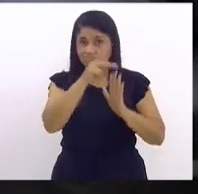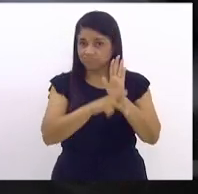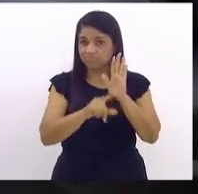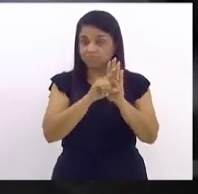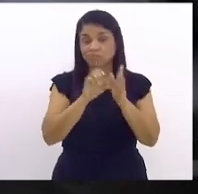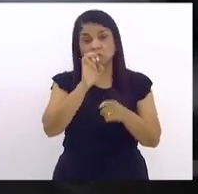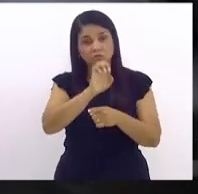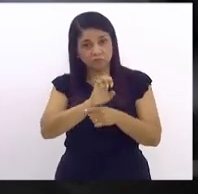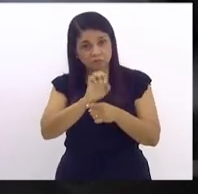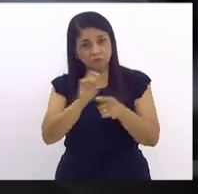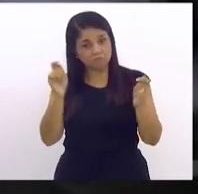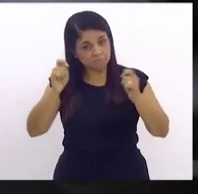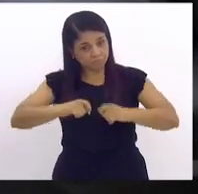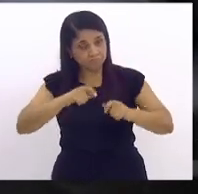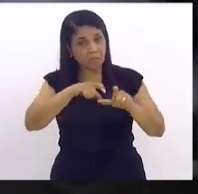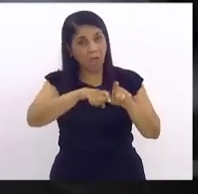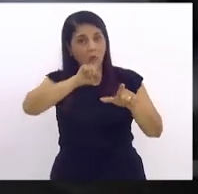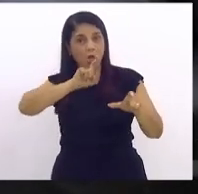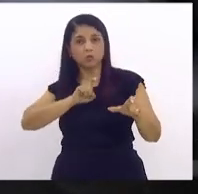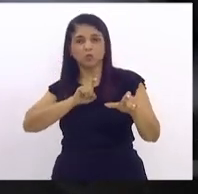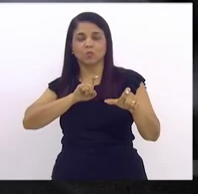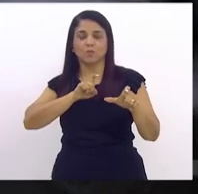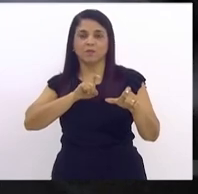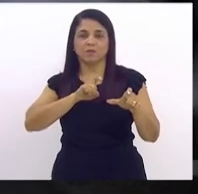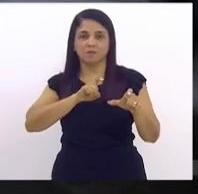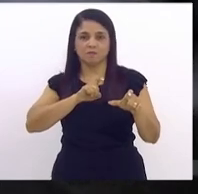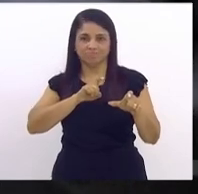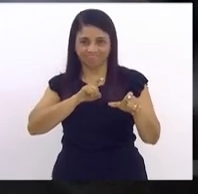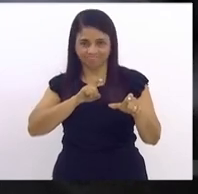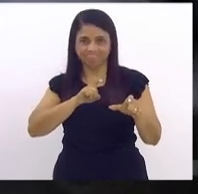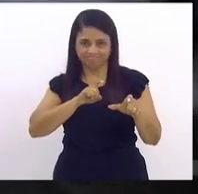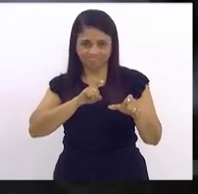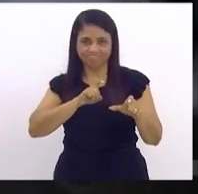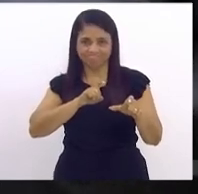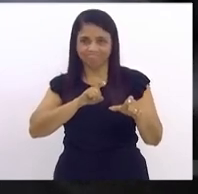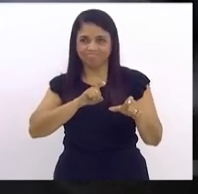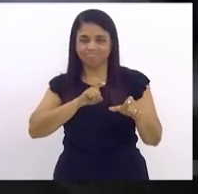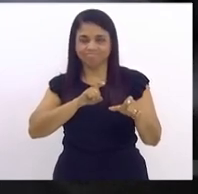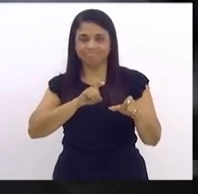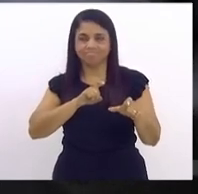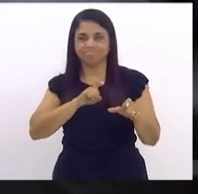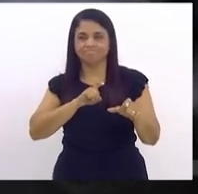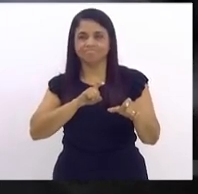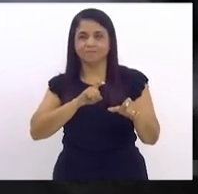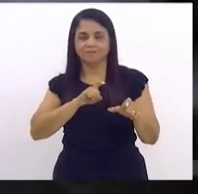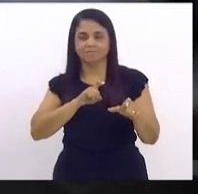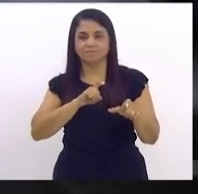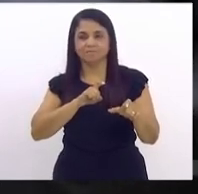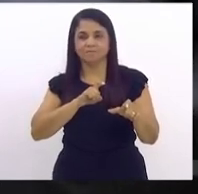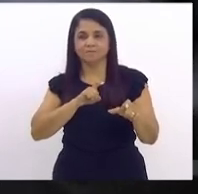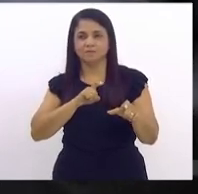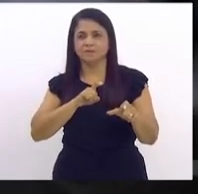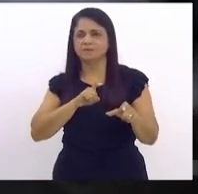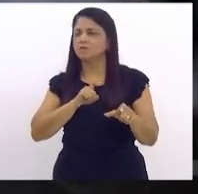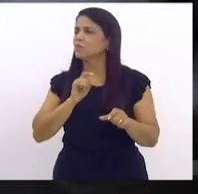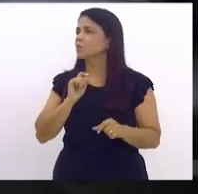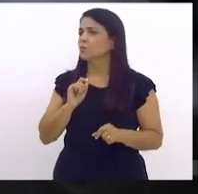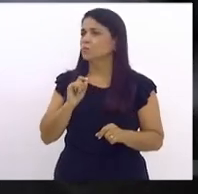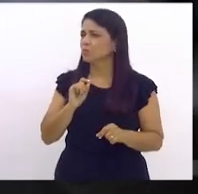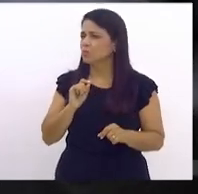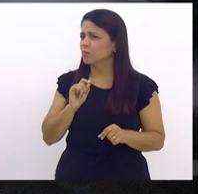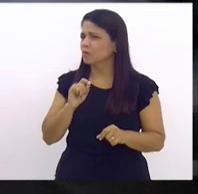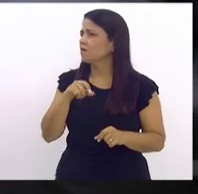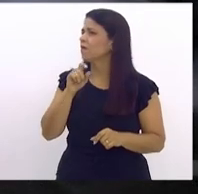vão poder ter bastante autonomia em relação a essa questão. Acho absolutamente oportuno. Está incluída nisso também? Quem?